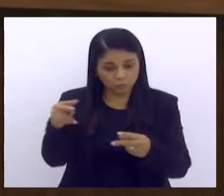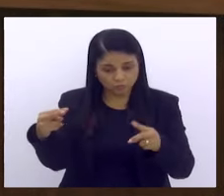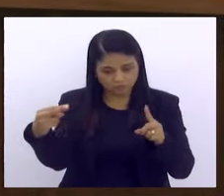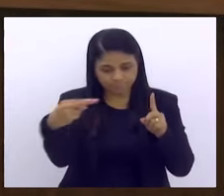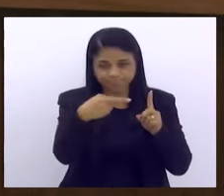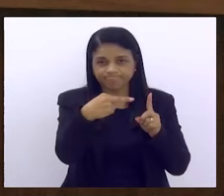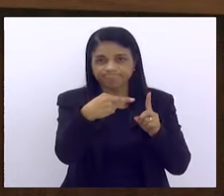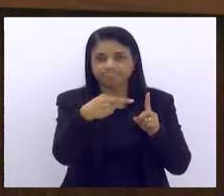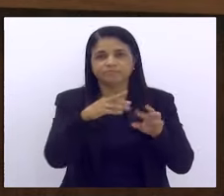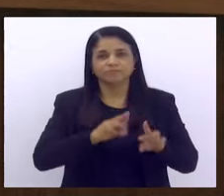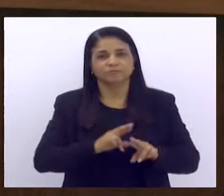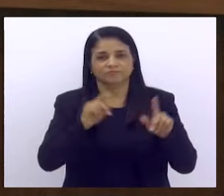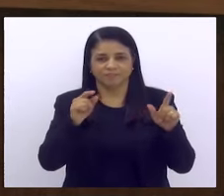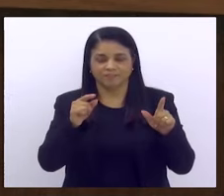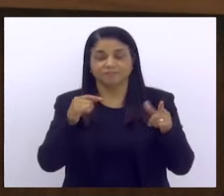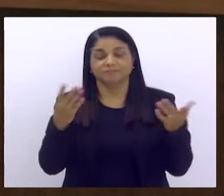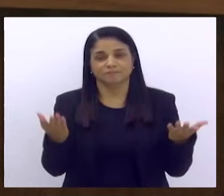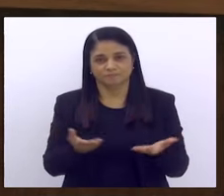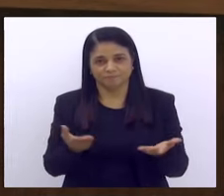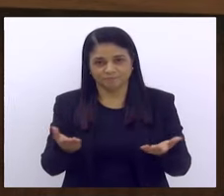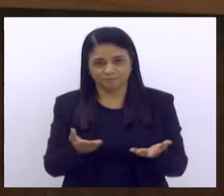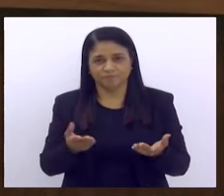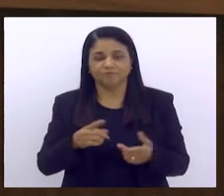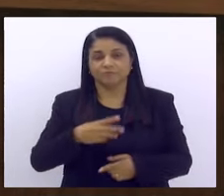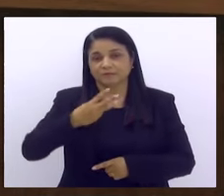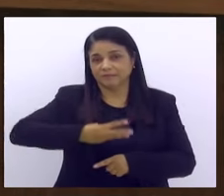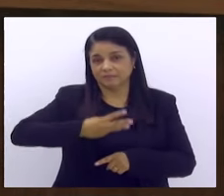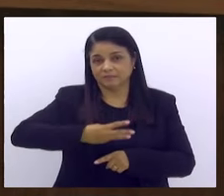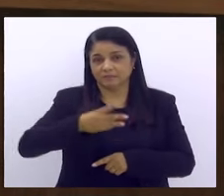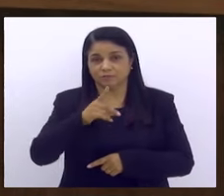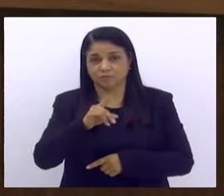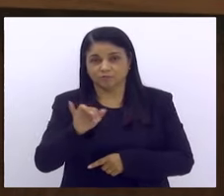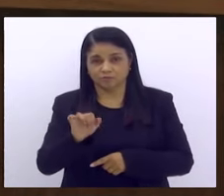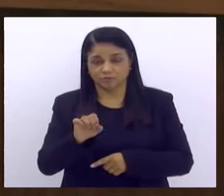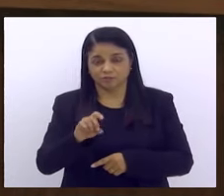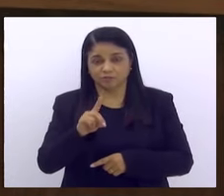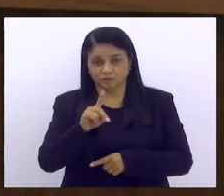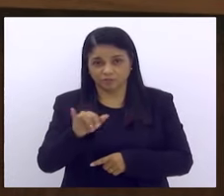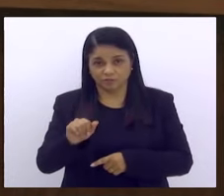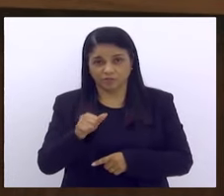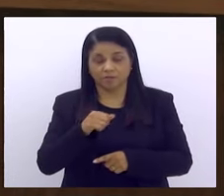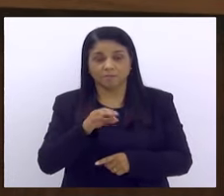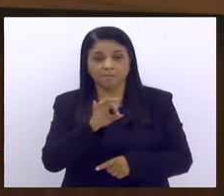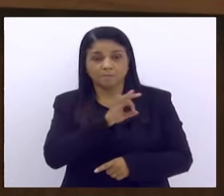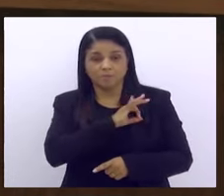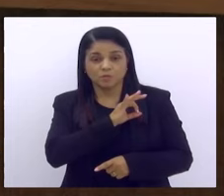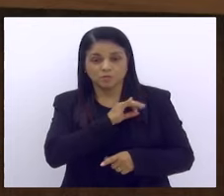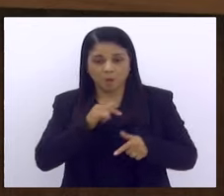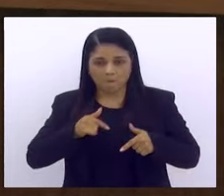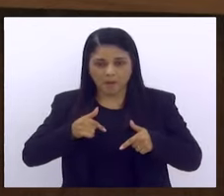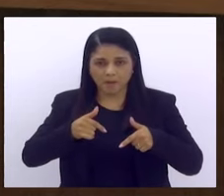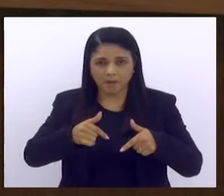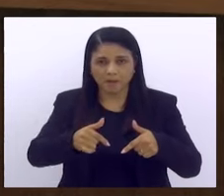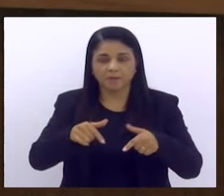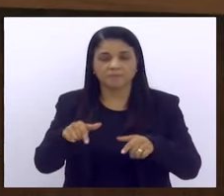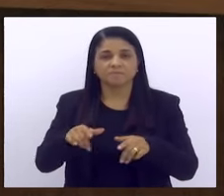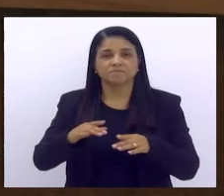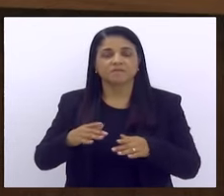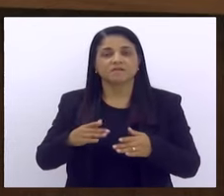senhora presidenta, como a gente tem hoje o terceiro dia de incursão policial na favela da Maré, são